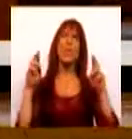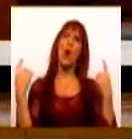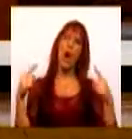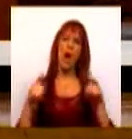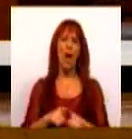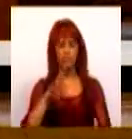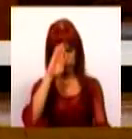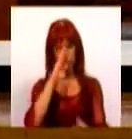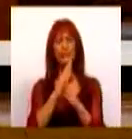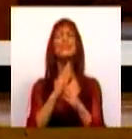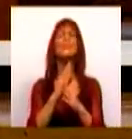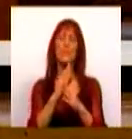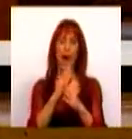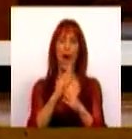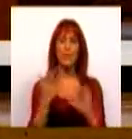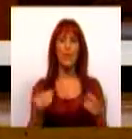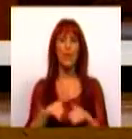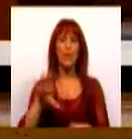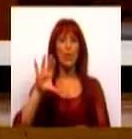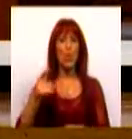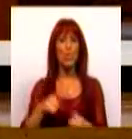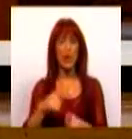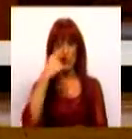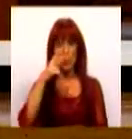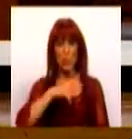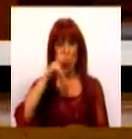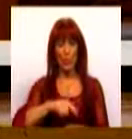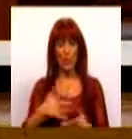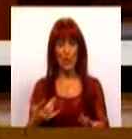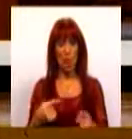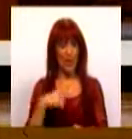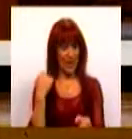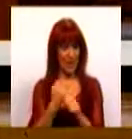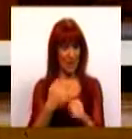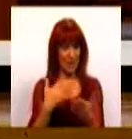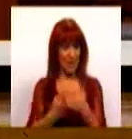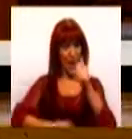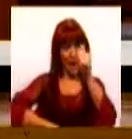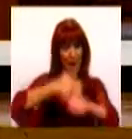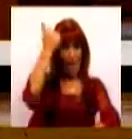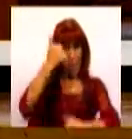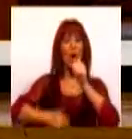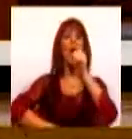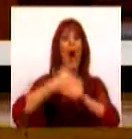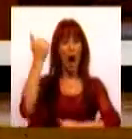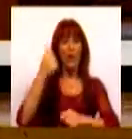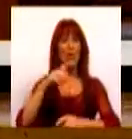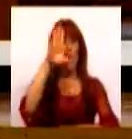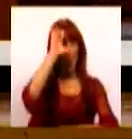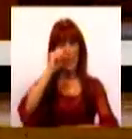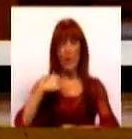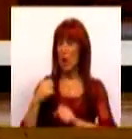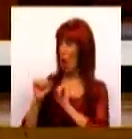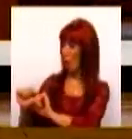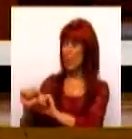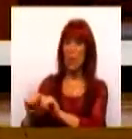e empenhados. E o país e os portugueses que estamos a servir ganharam, ganharam com o governo que a